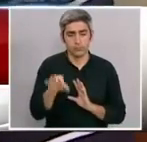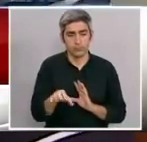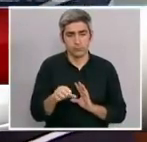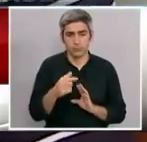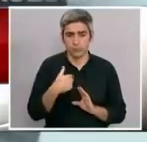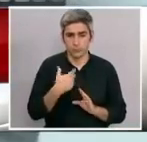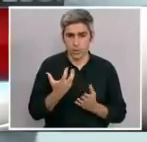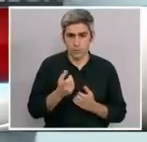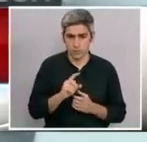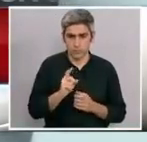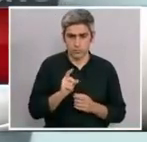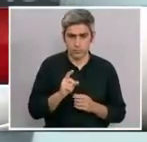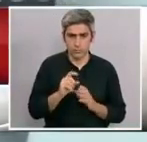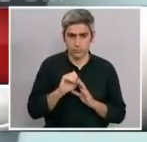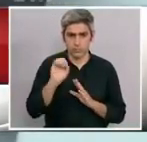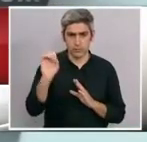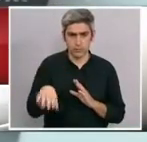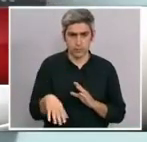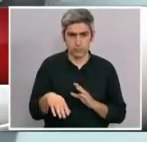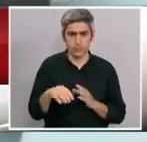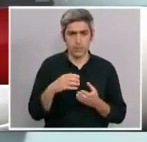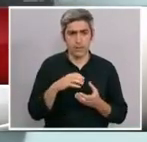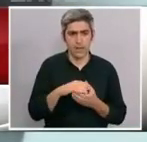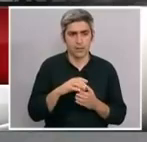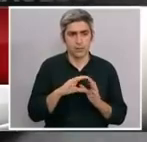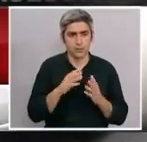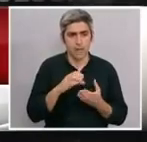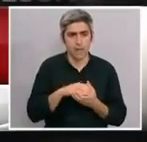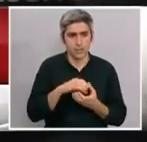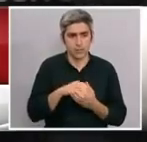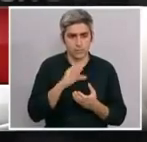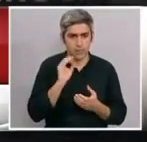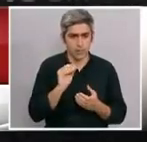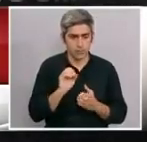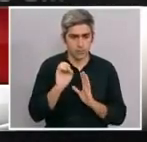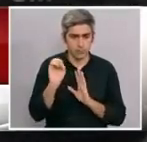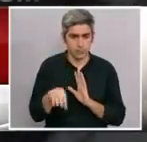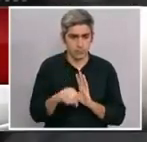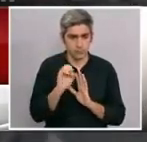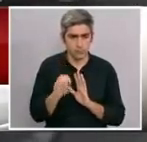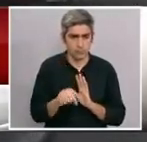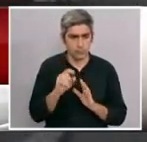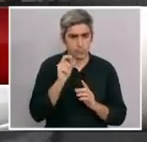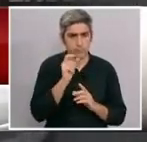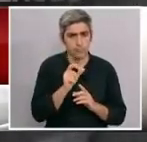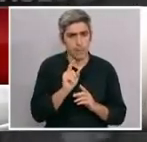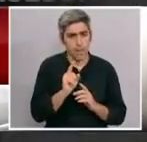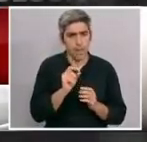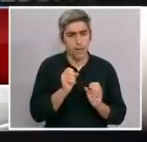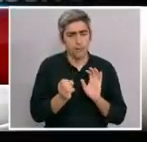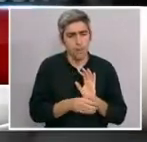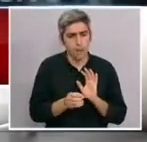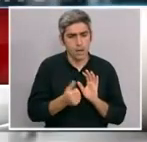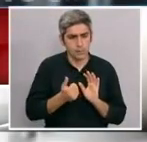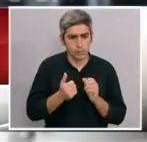para a minha mão. Ia para a Caixa Geral de Depósitos. Poupar era a palavra de ordem.